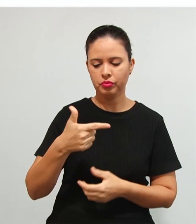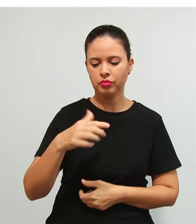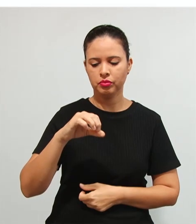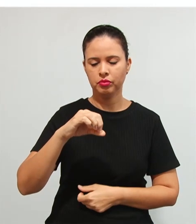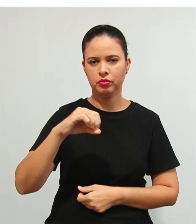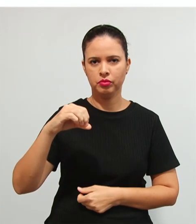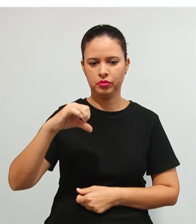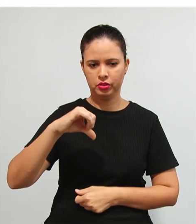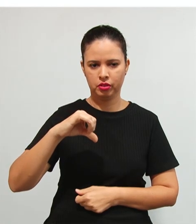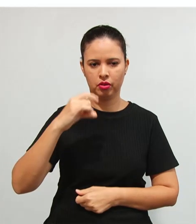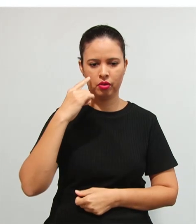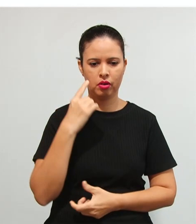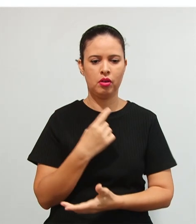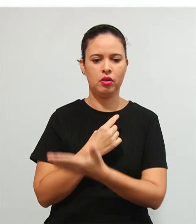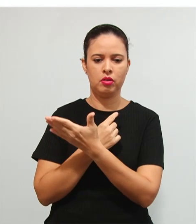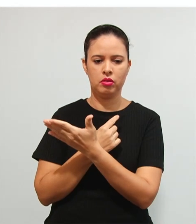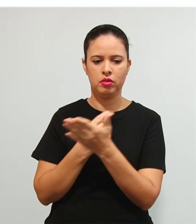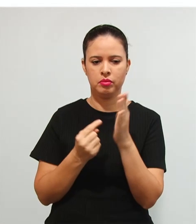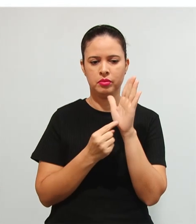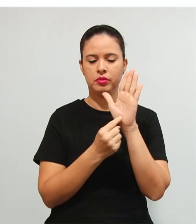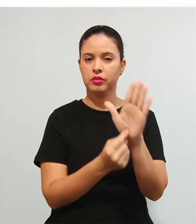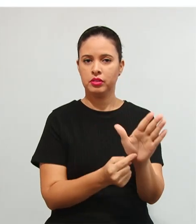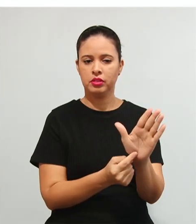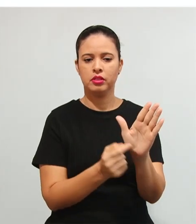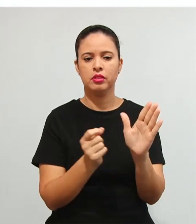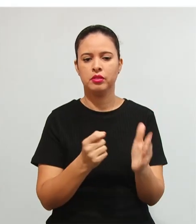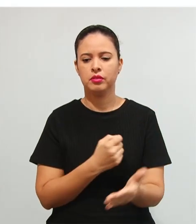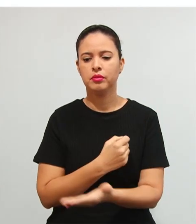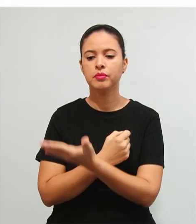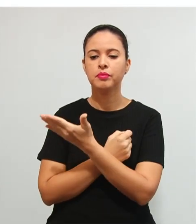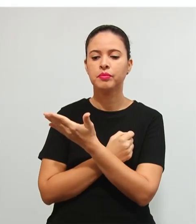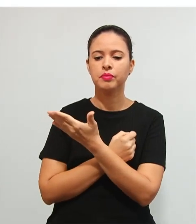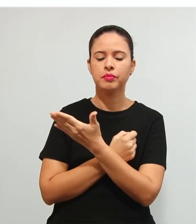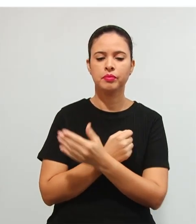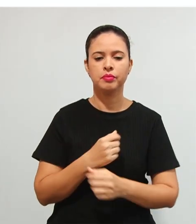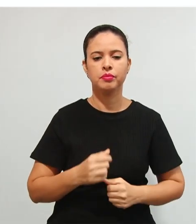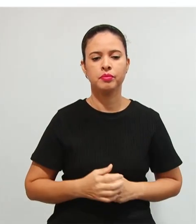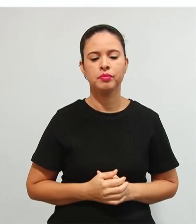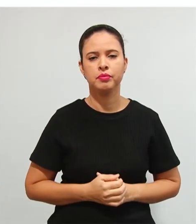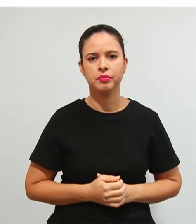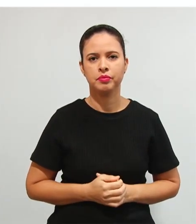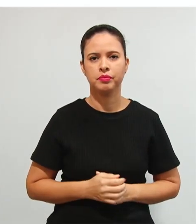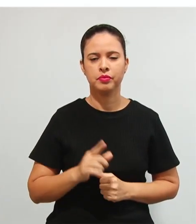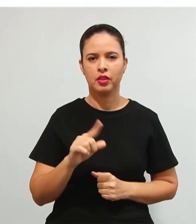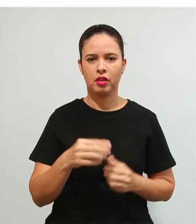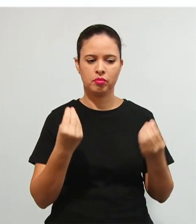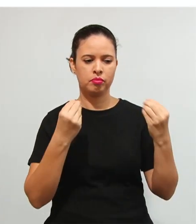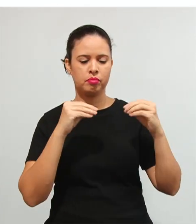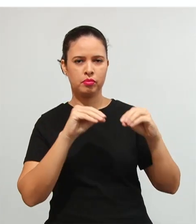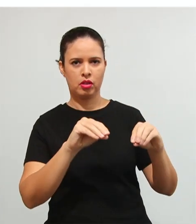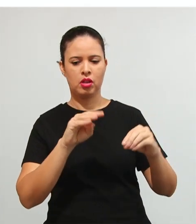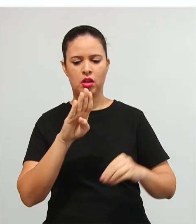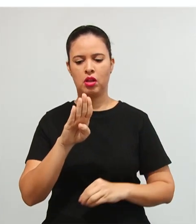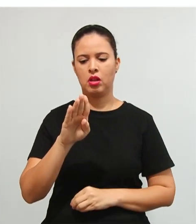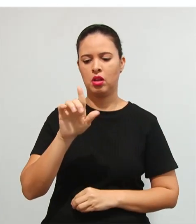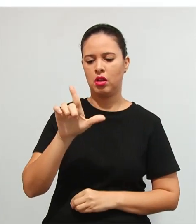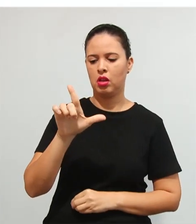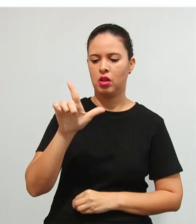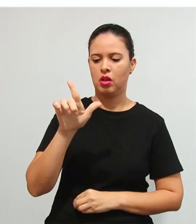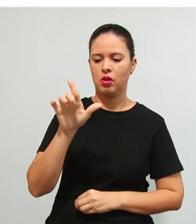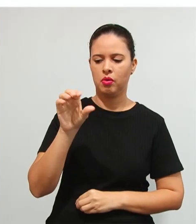Então, eu trago para ilustrar essa fala uma postagem no blog da Sônia